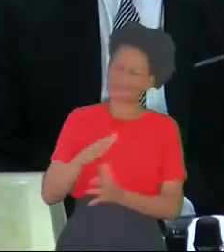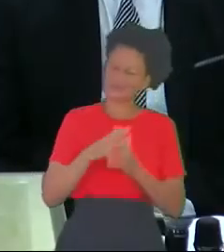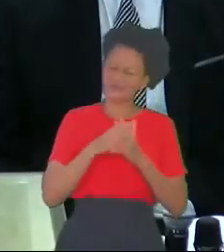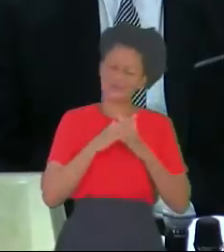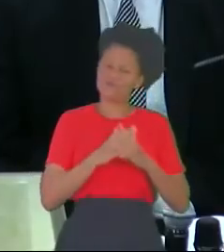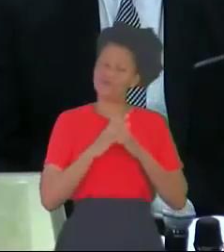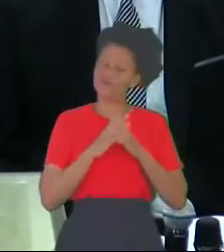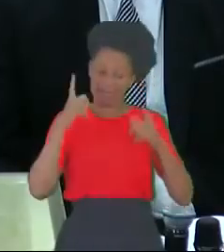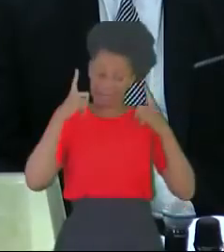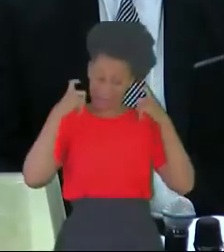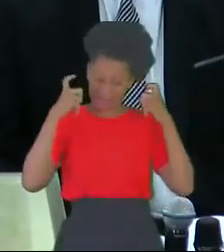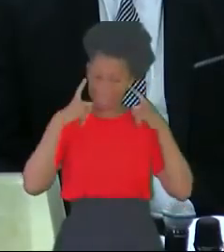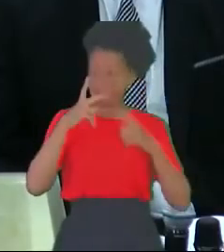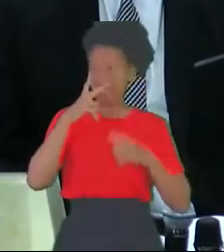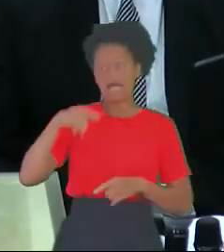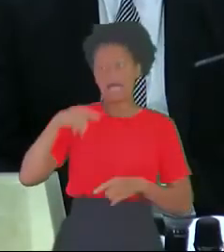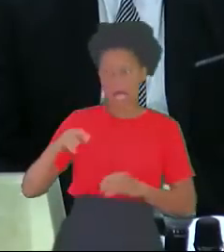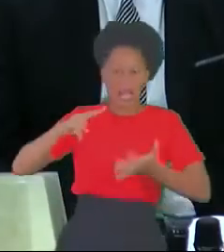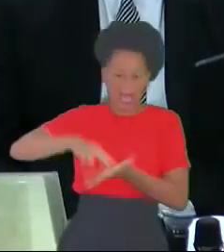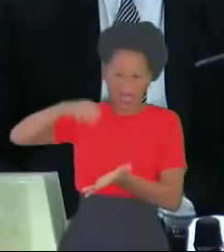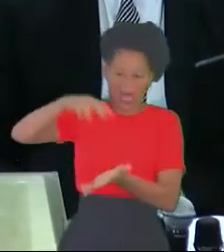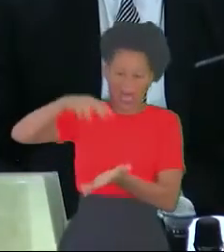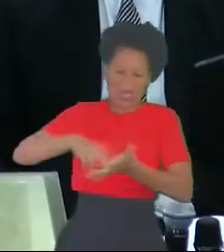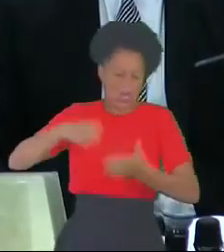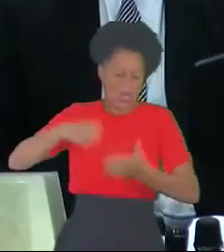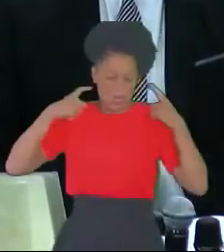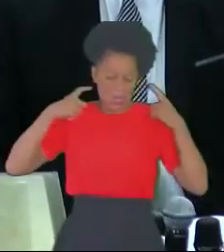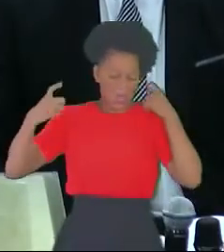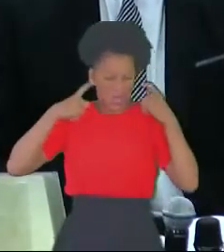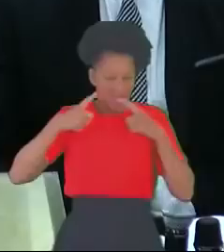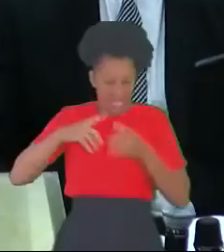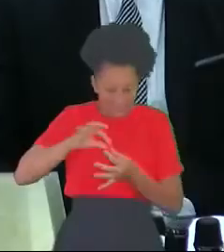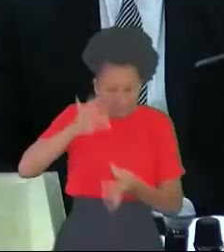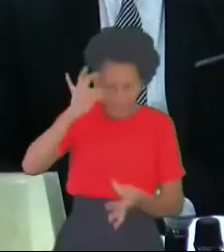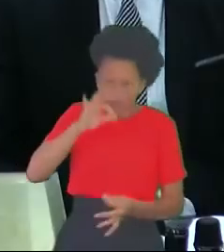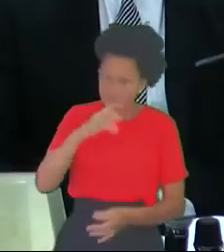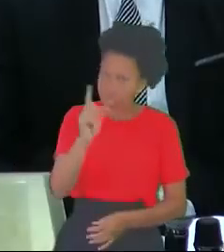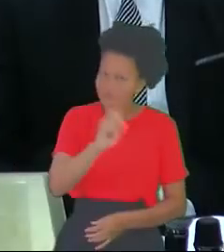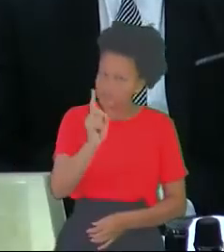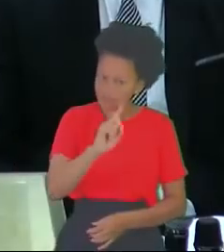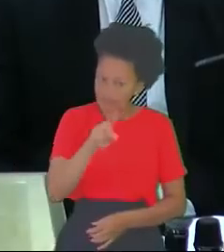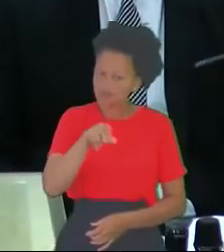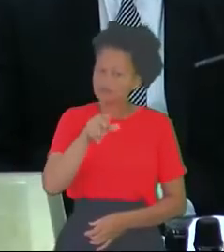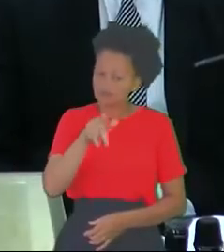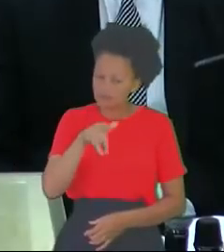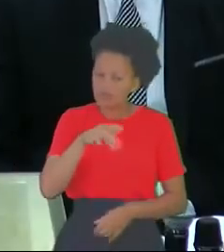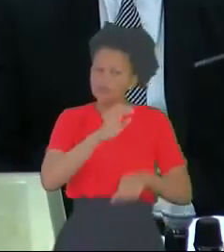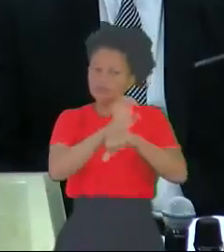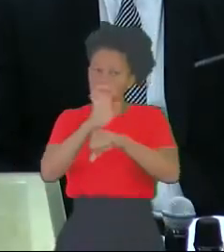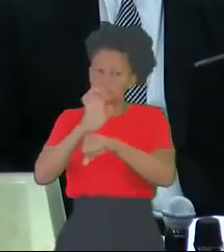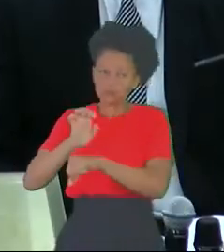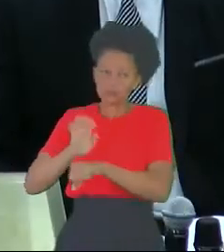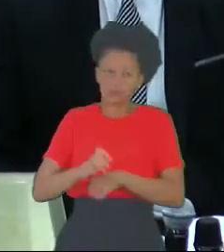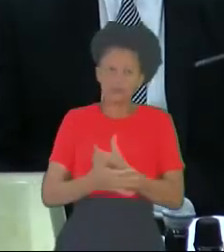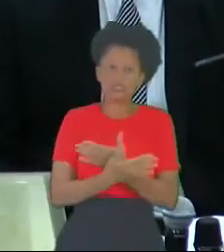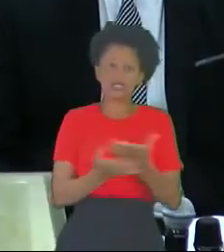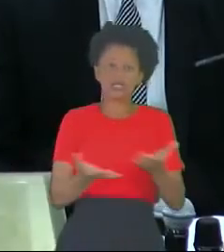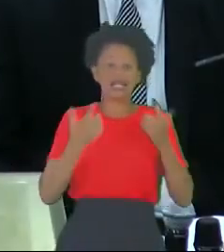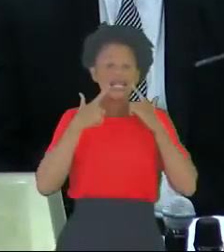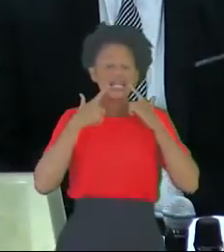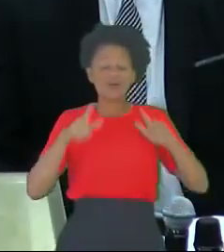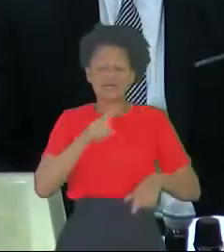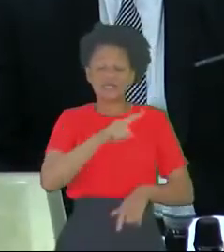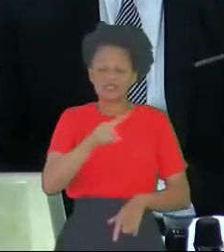zoada com espiritualidade. Aleluia. Os irmãos de outros estados entendam, essa linguagem zoada é